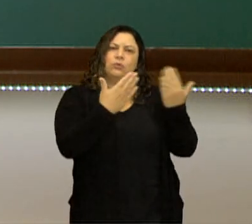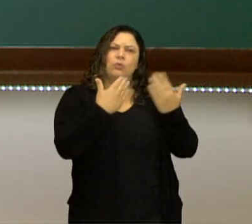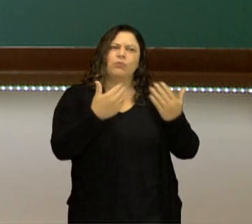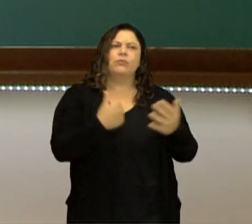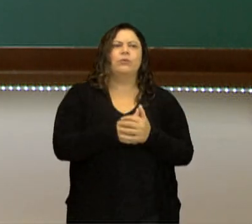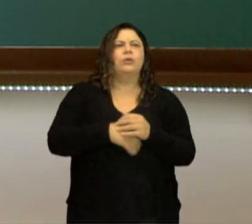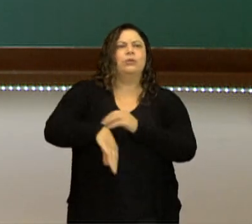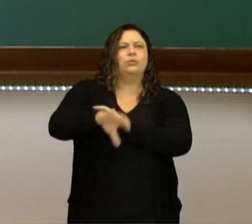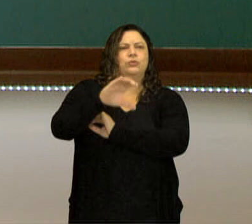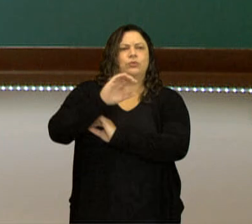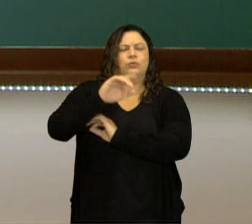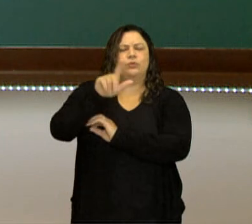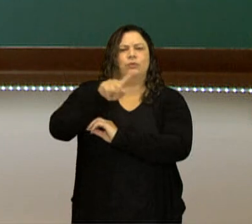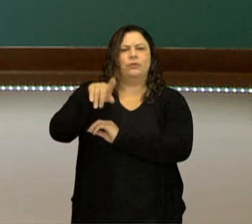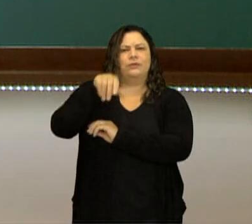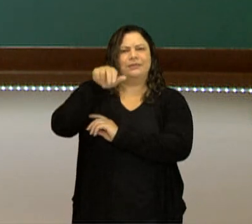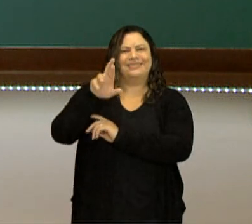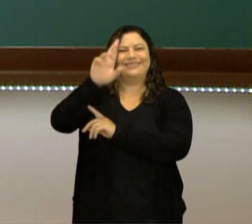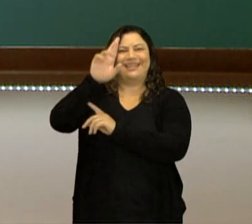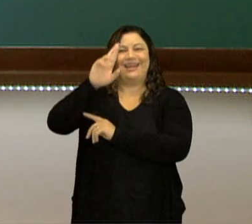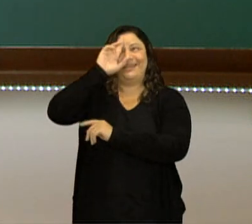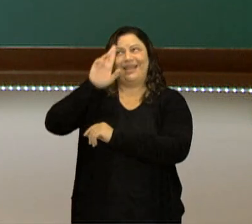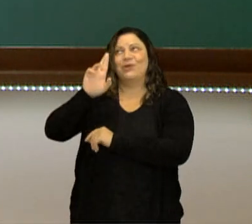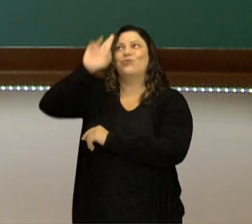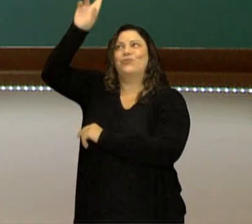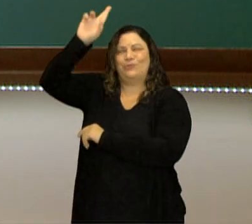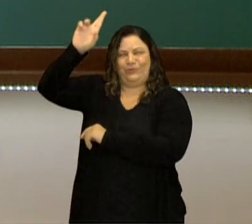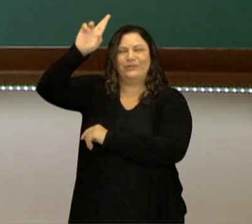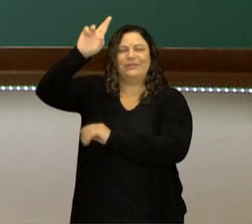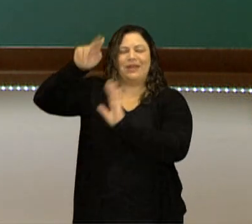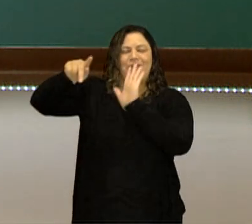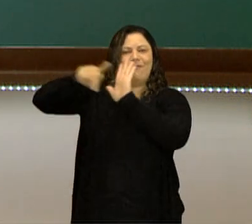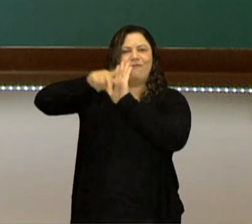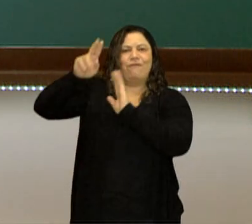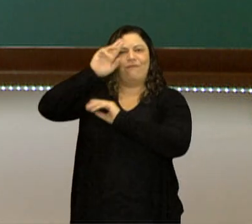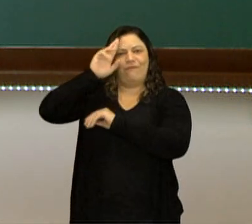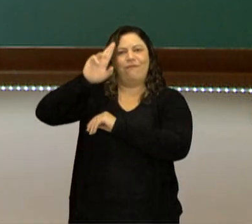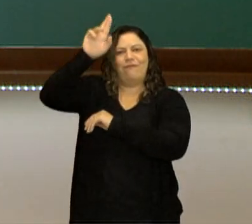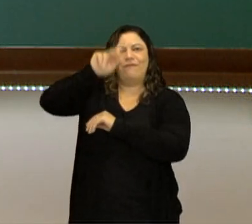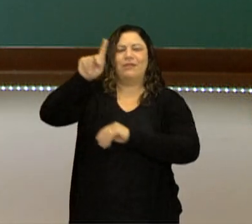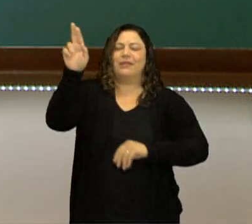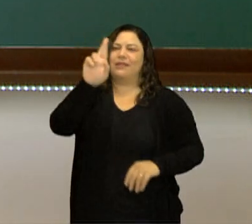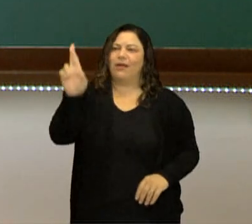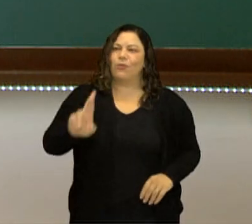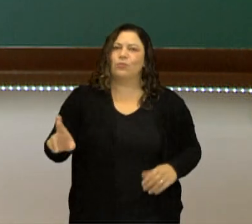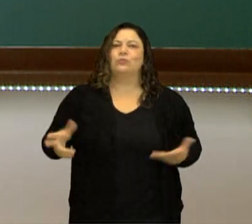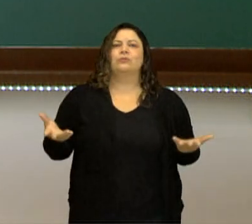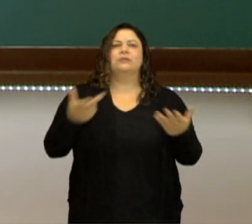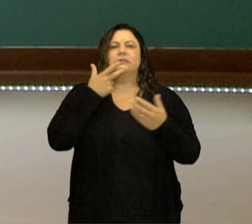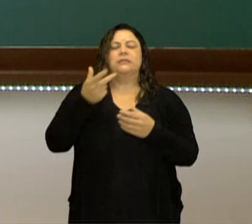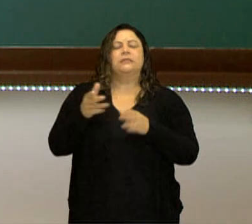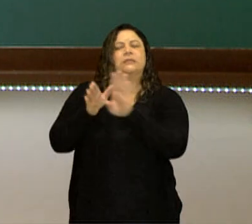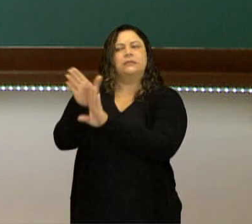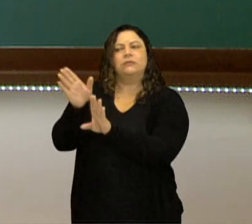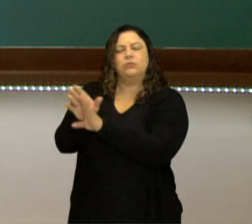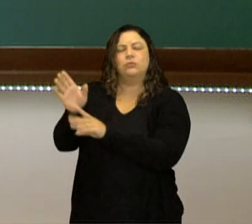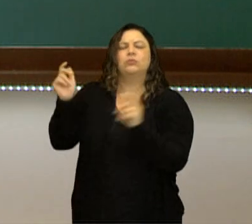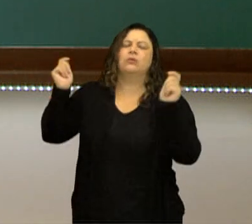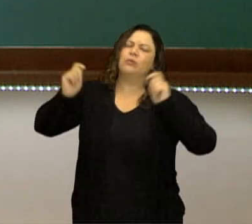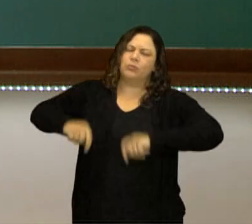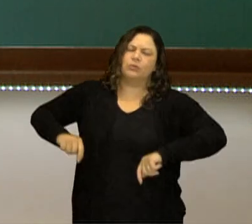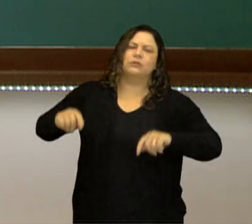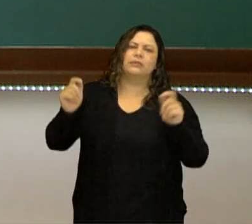czar Nicolau II, que era o grande chefe de Estado da Rússia, e disse para ele o seguinte, que poderia existir